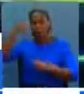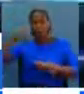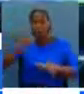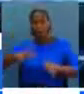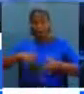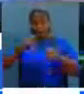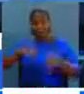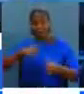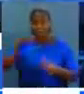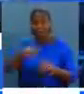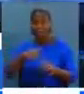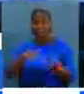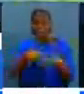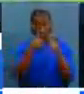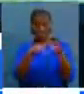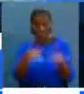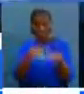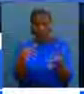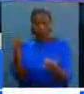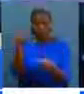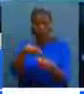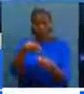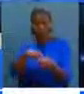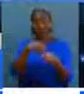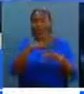em dia. Praia hoje é membro da